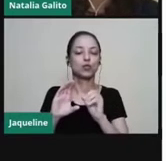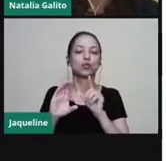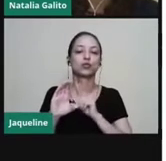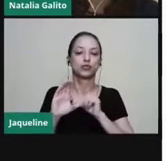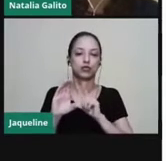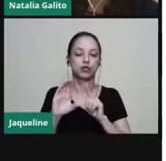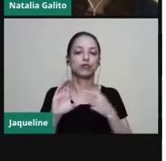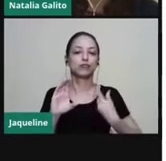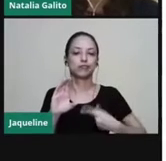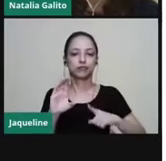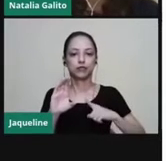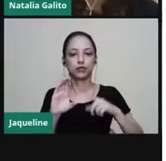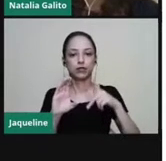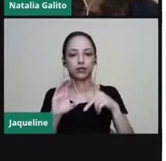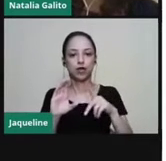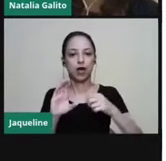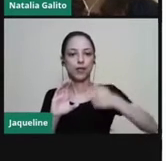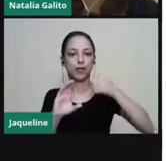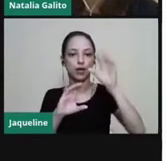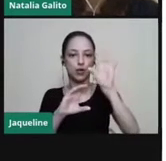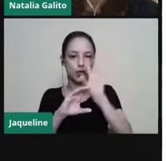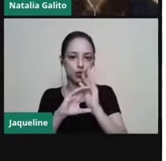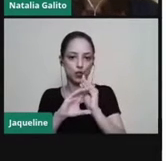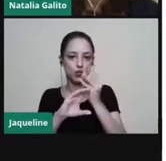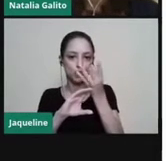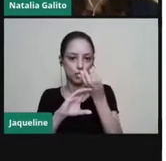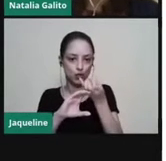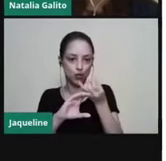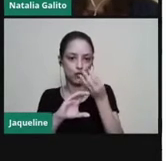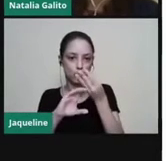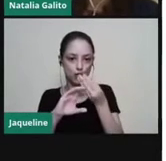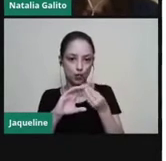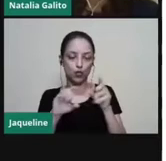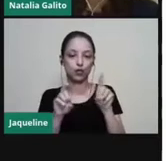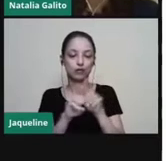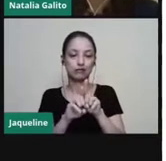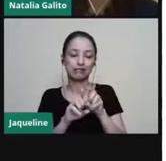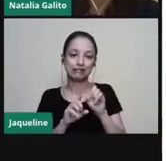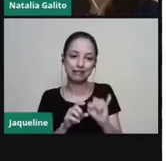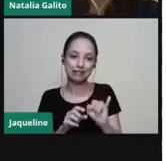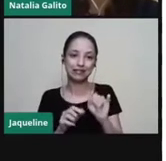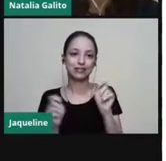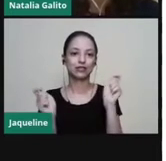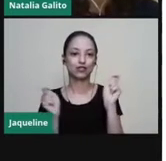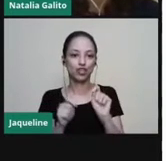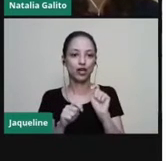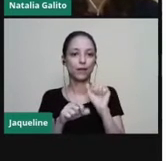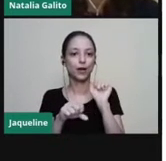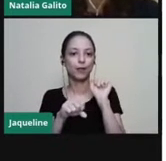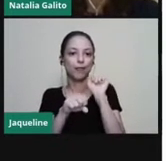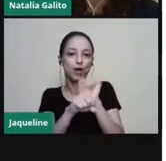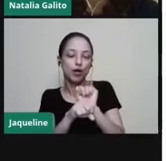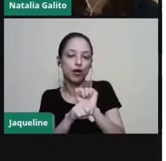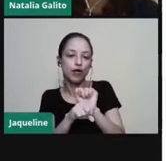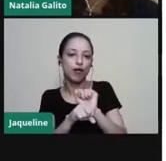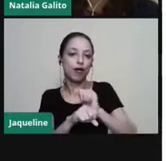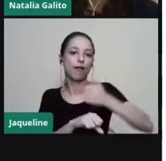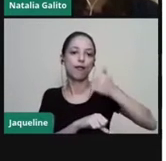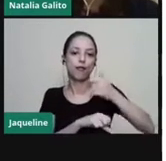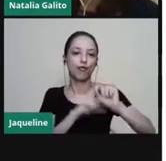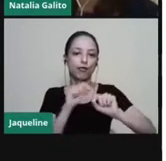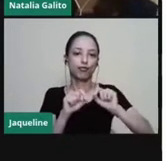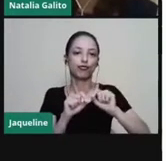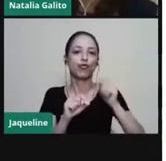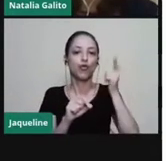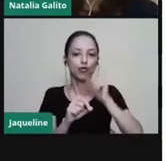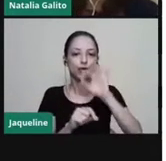hemostasia primária, né, essa parte de agregação plaquetária, tá? Então, se você já inibe a hemostasia primária, a chance de você